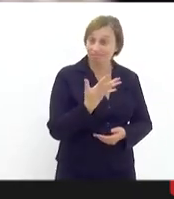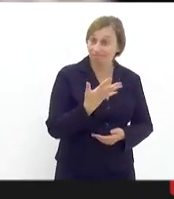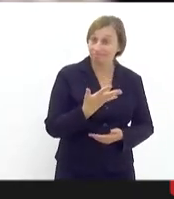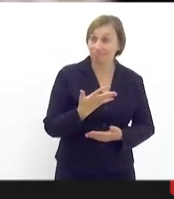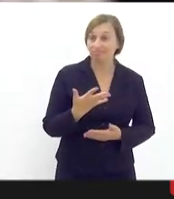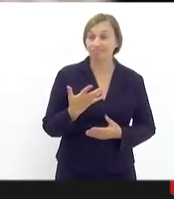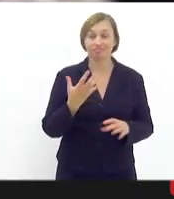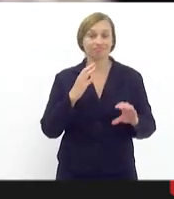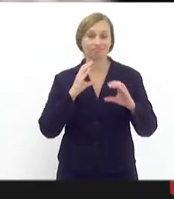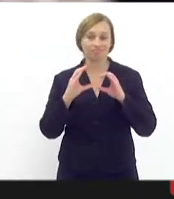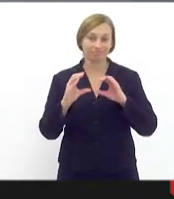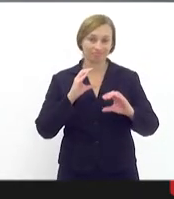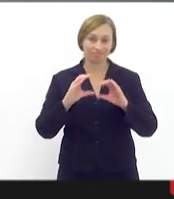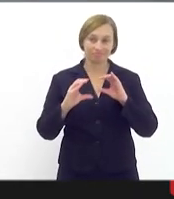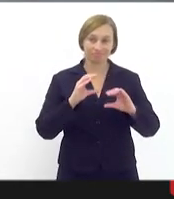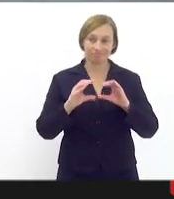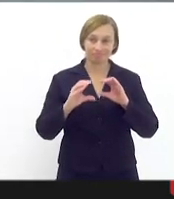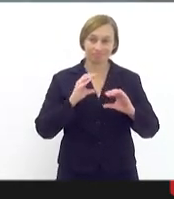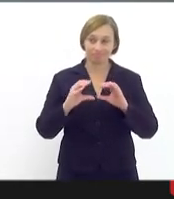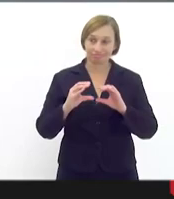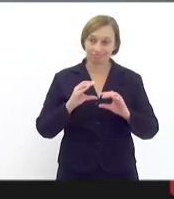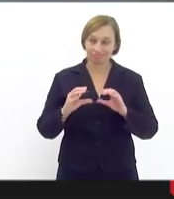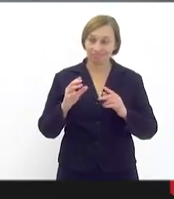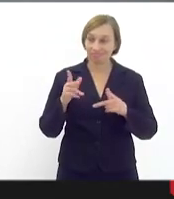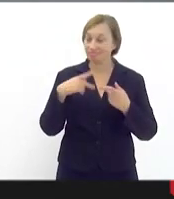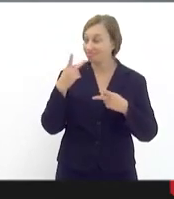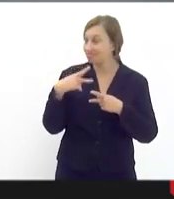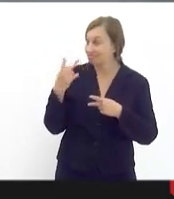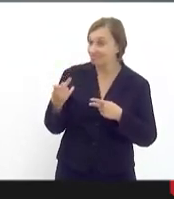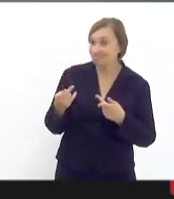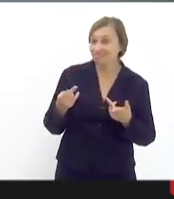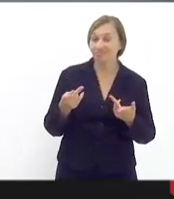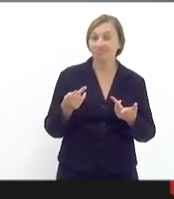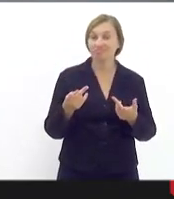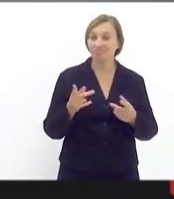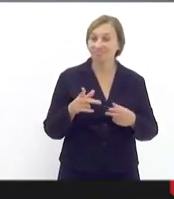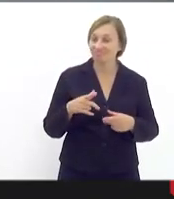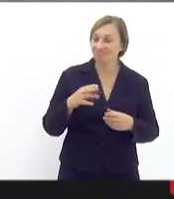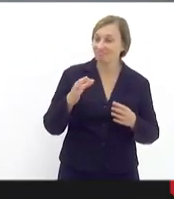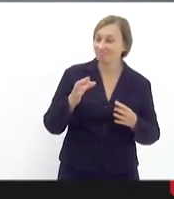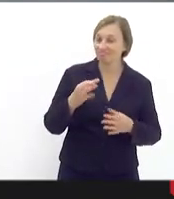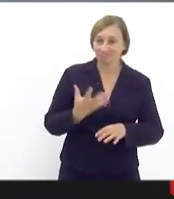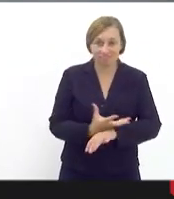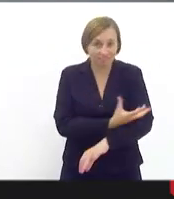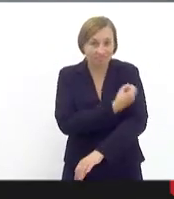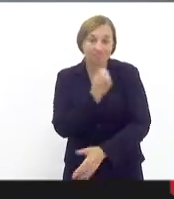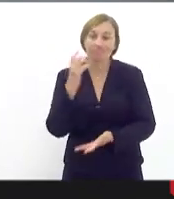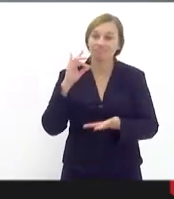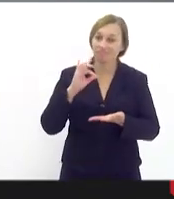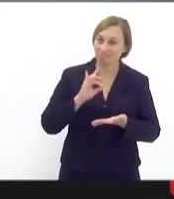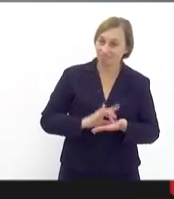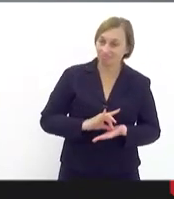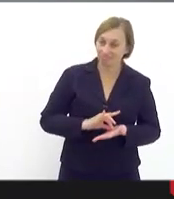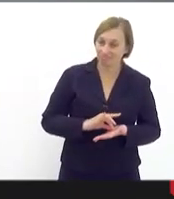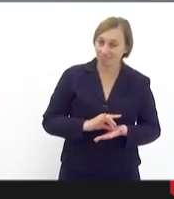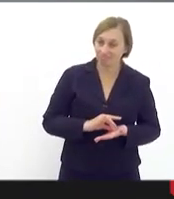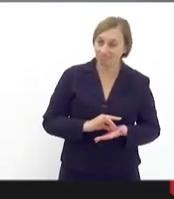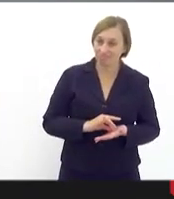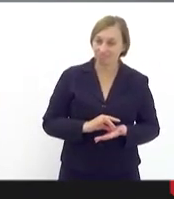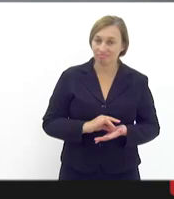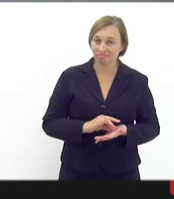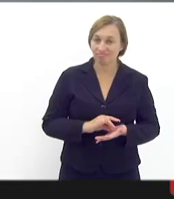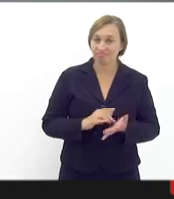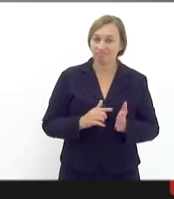disposto, sempre falando com convicção, com emoção, com verdade, dando a cara a